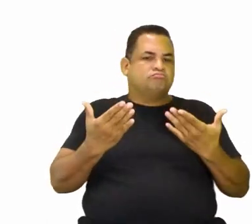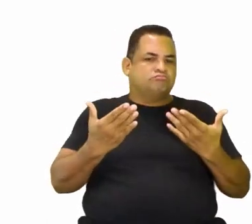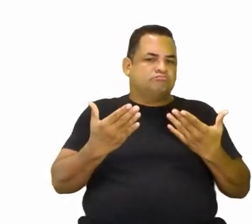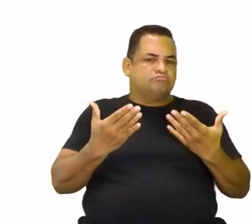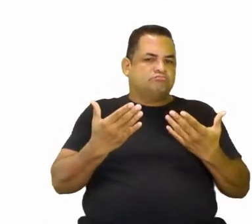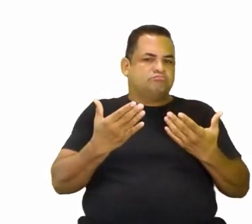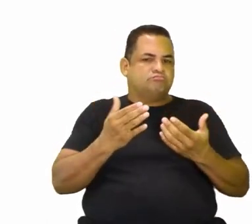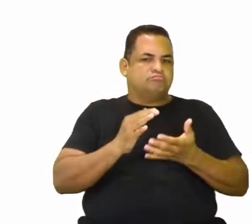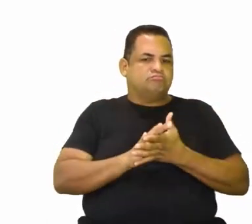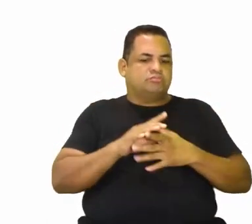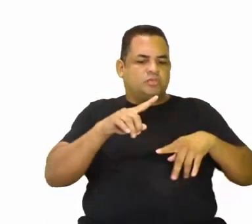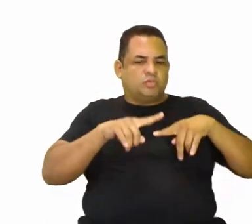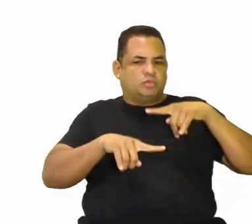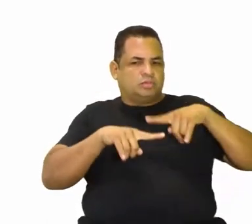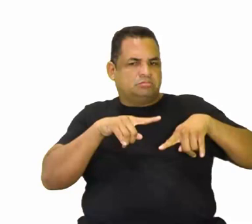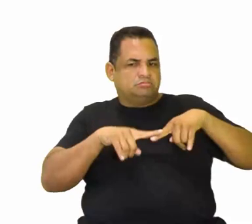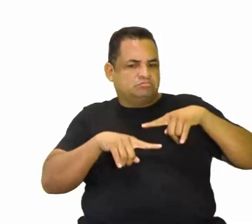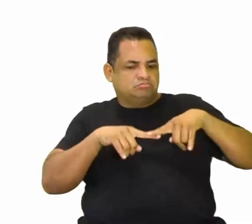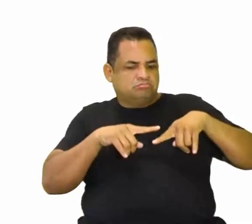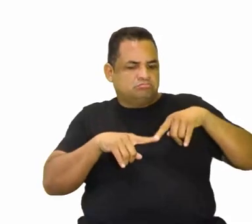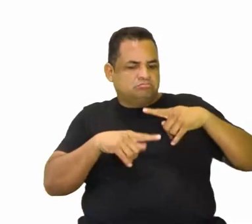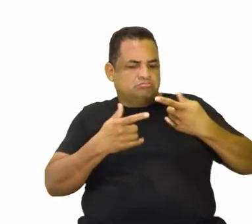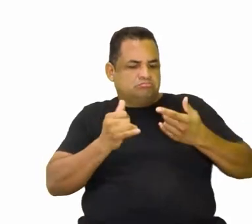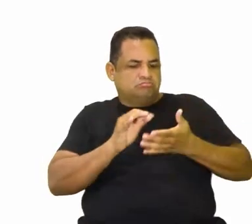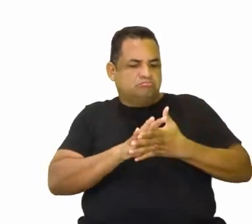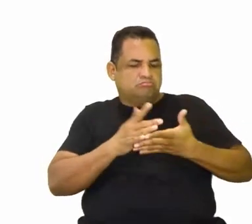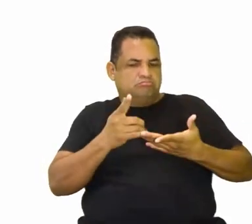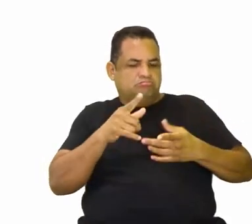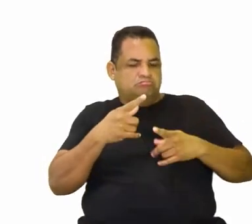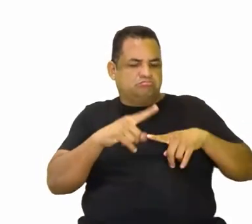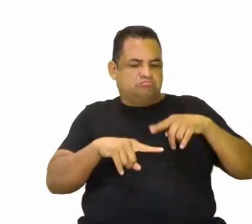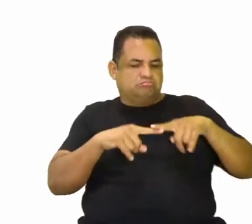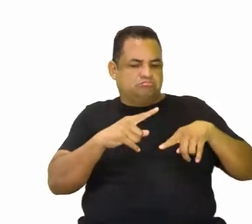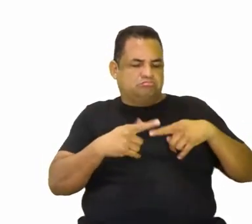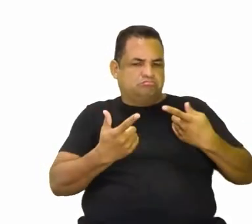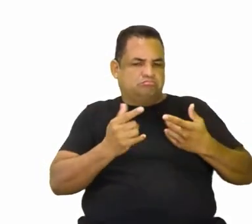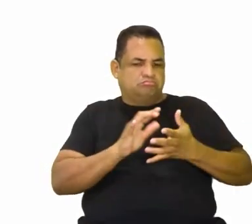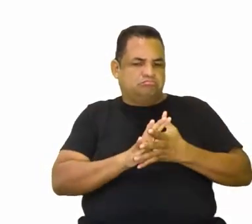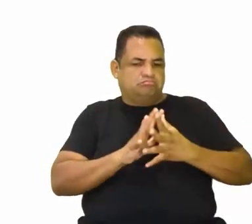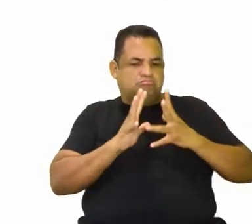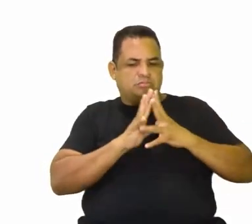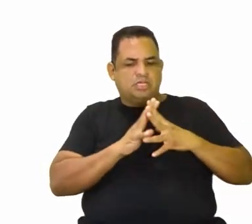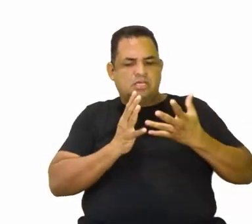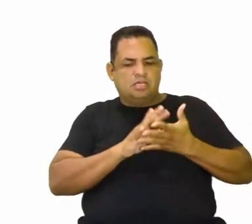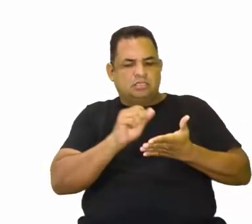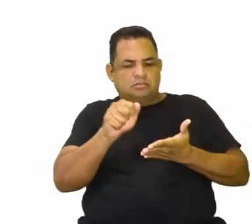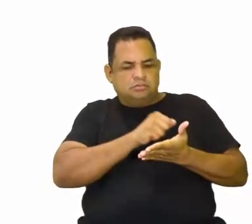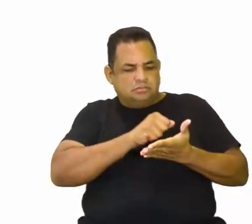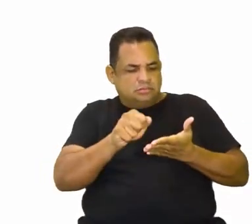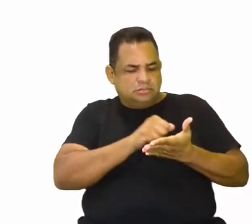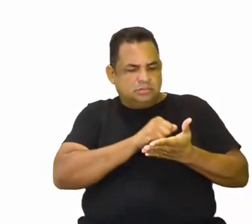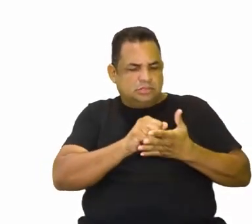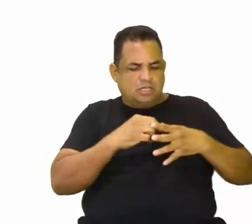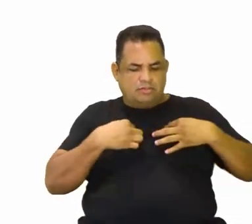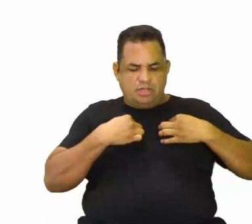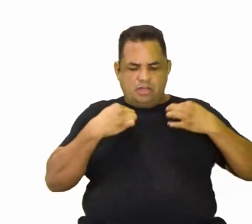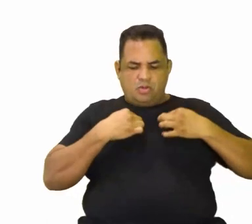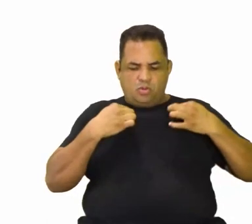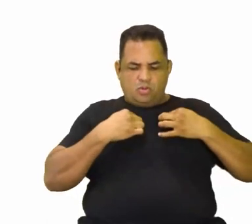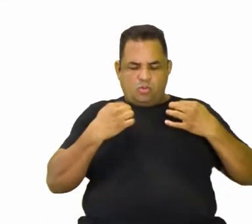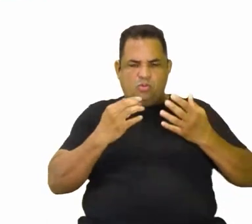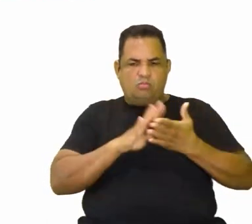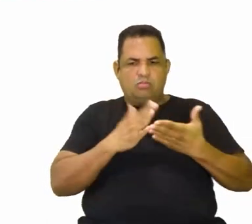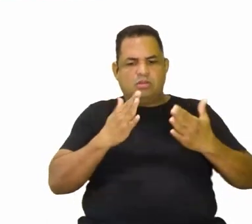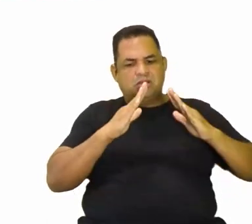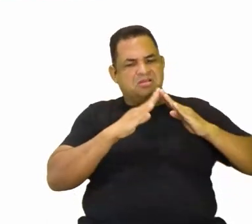acidente, um alvejante, uma água sanitária, que às vezes a gente usa para lavar roupa, para fazer a desinfecção da casa, quando